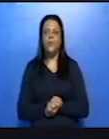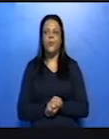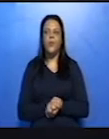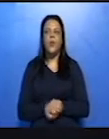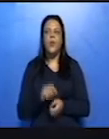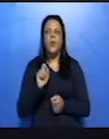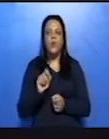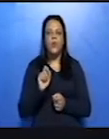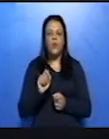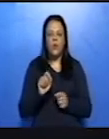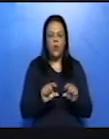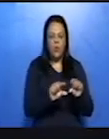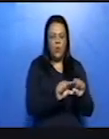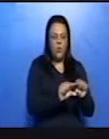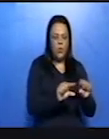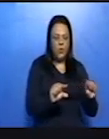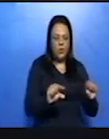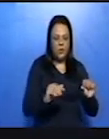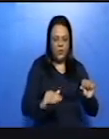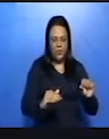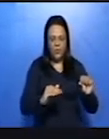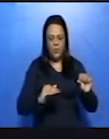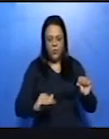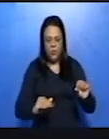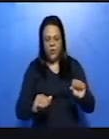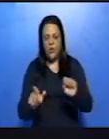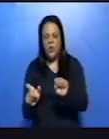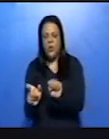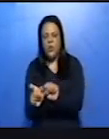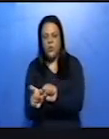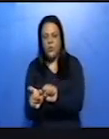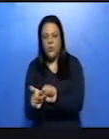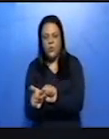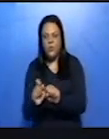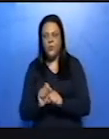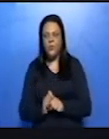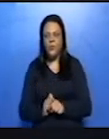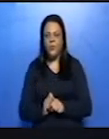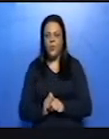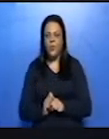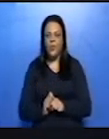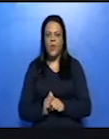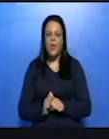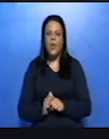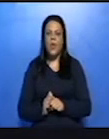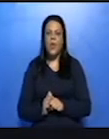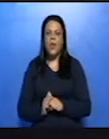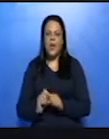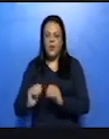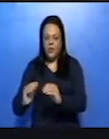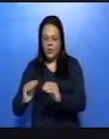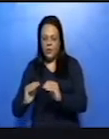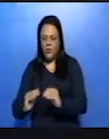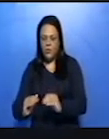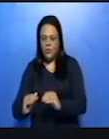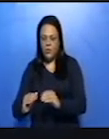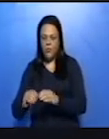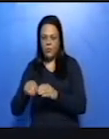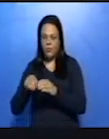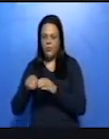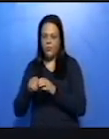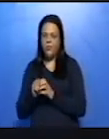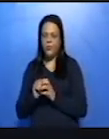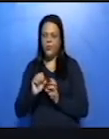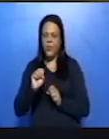Oração subordinada substantiva, qual é a primeira que nós vamos ver? A subjetiva. A oração